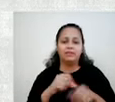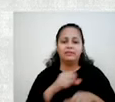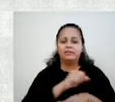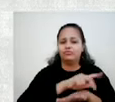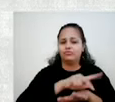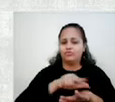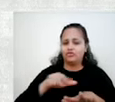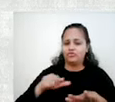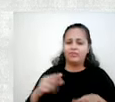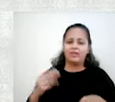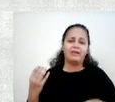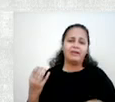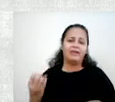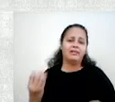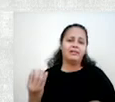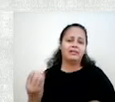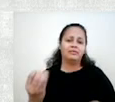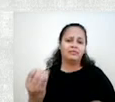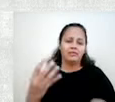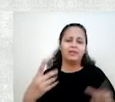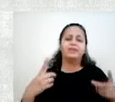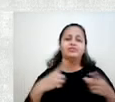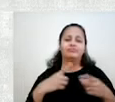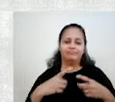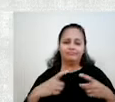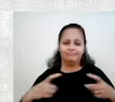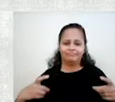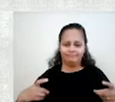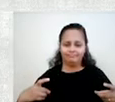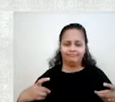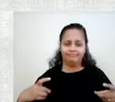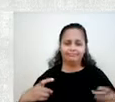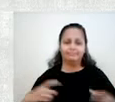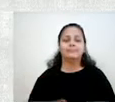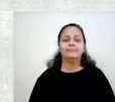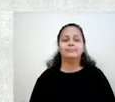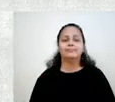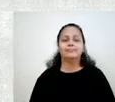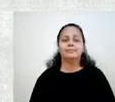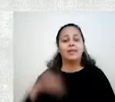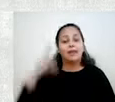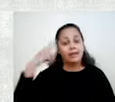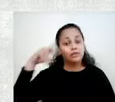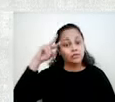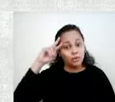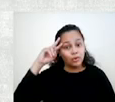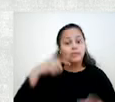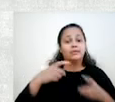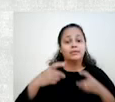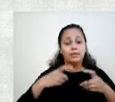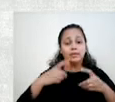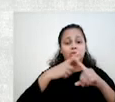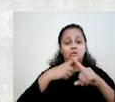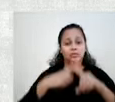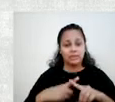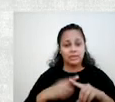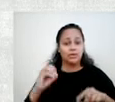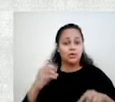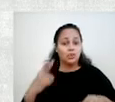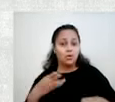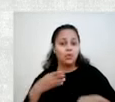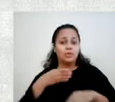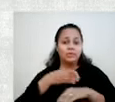várias expedições e de muitas batalhas e combatentes. A história das cruzadas ou das